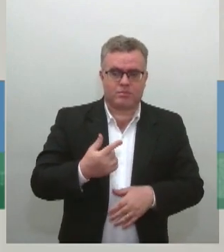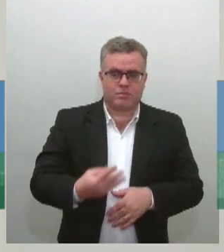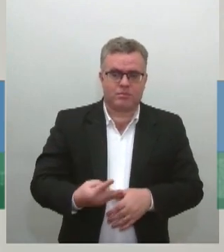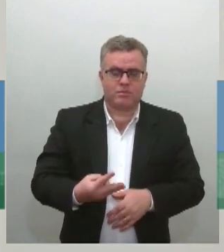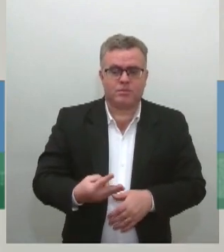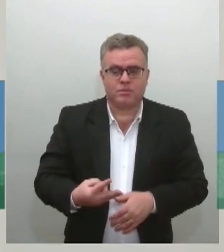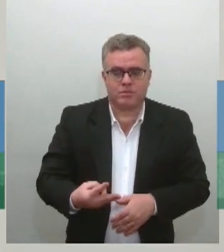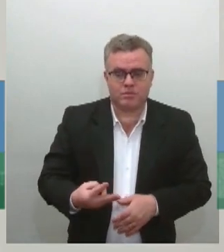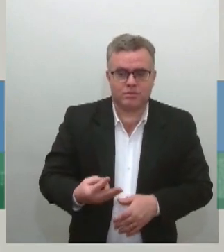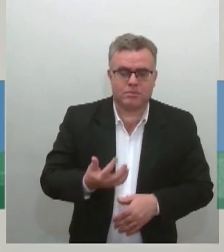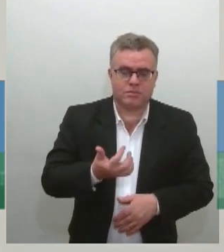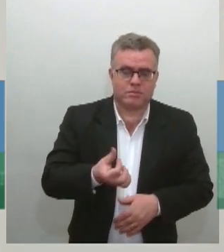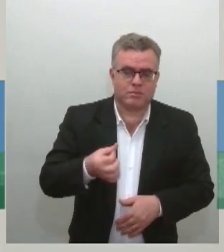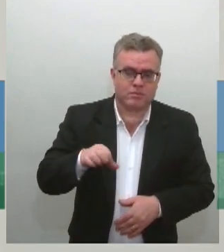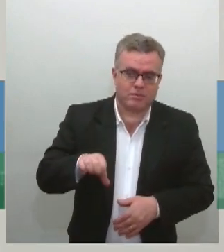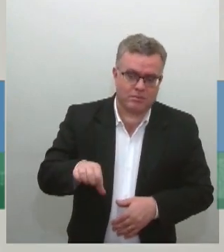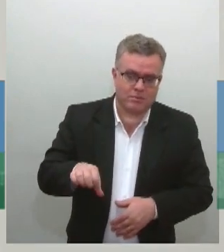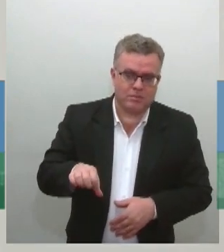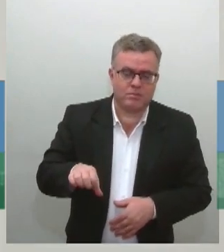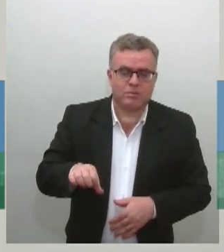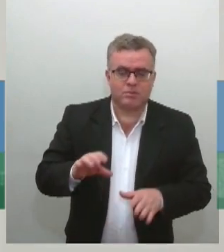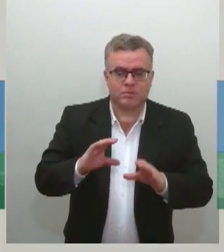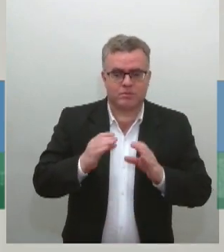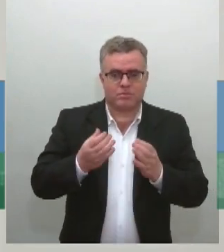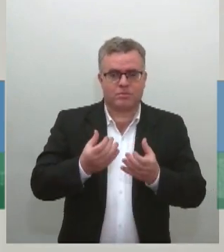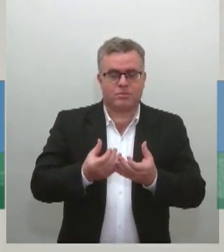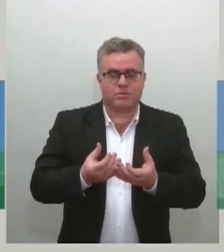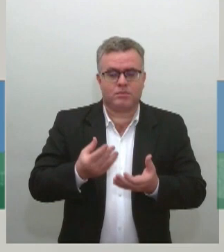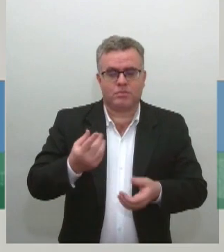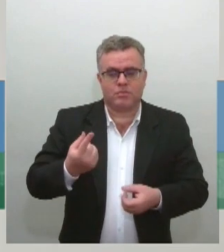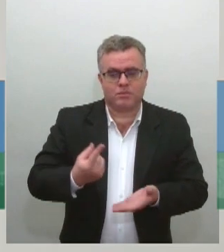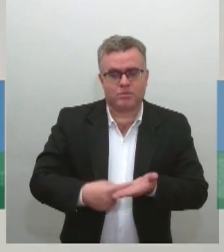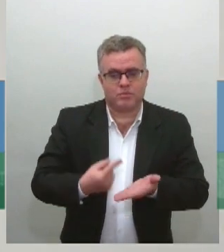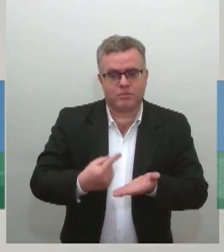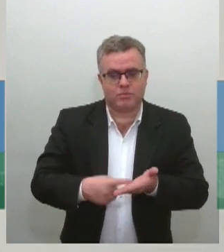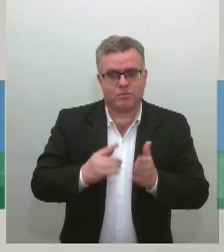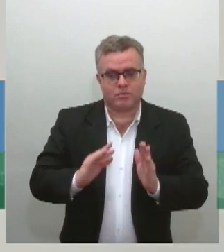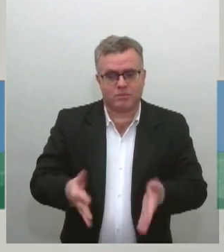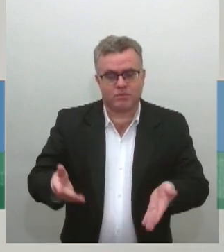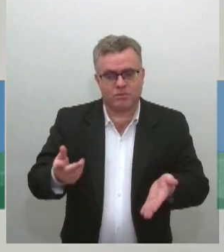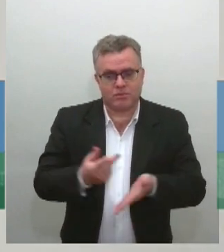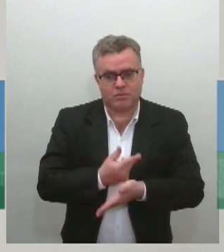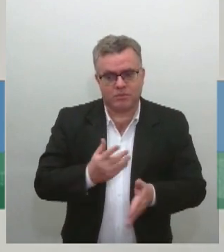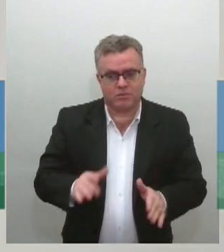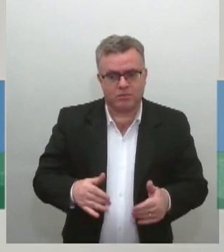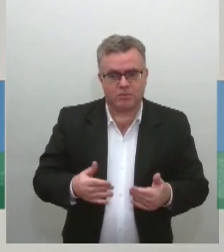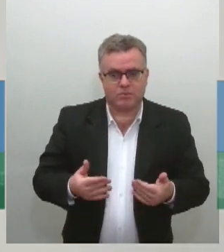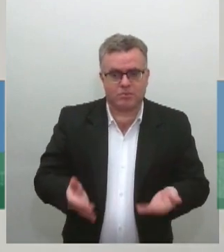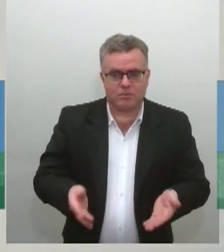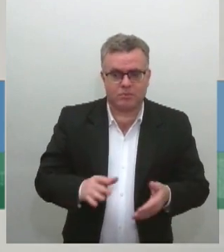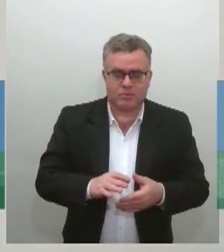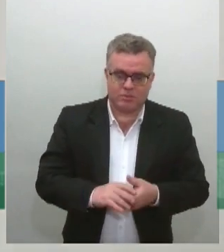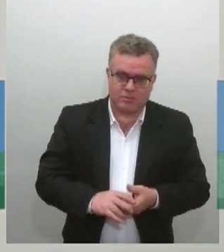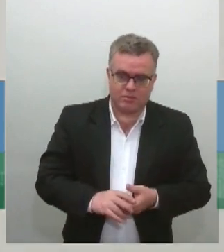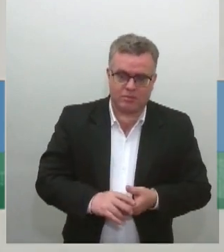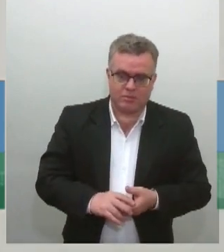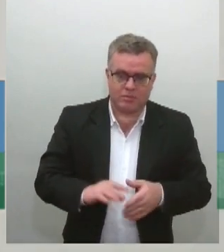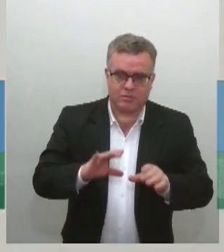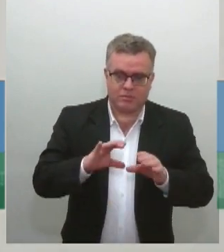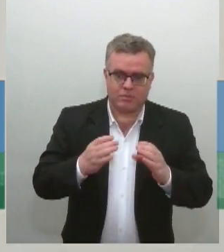69 conferências municipais realizadas. Com uma conferência estadual